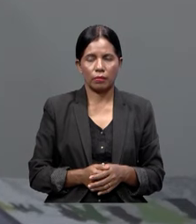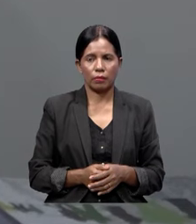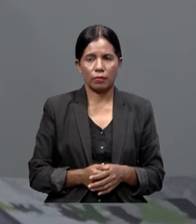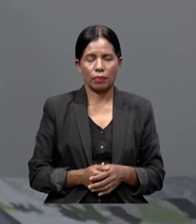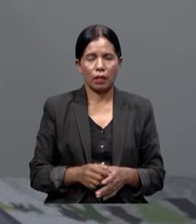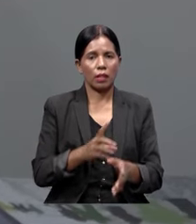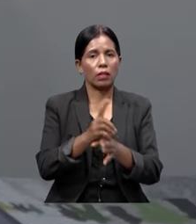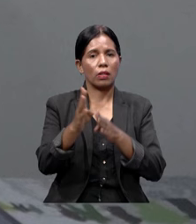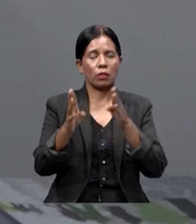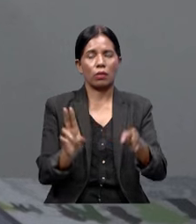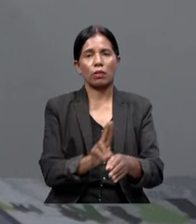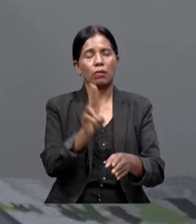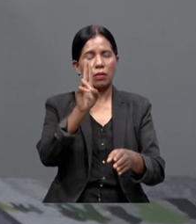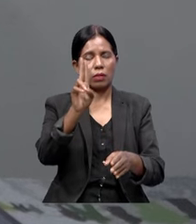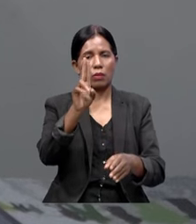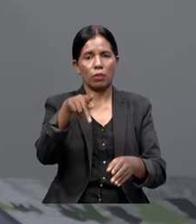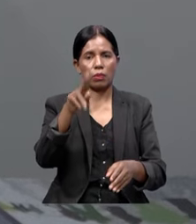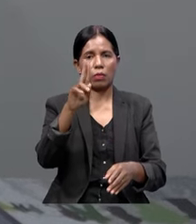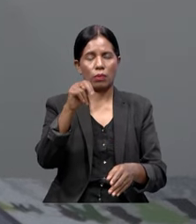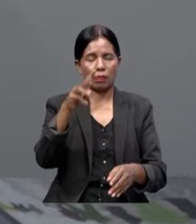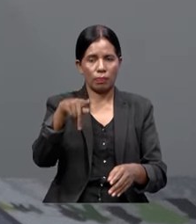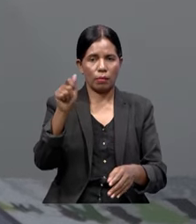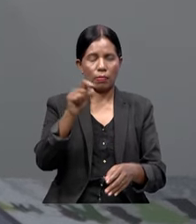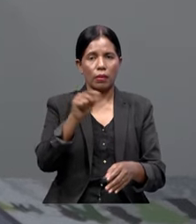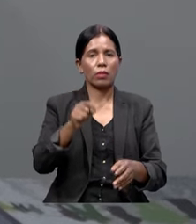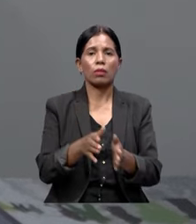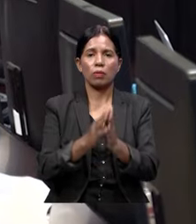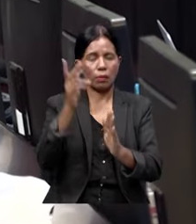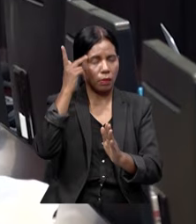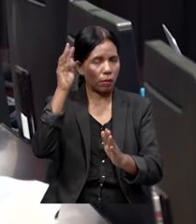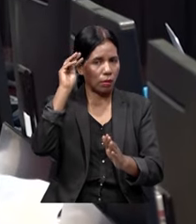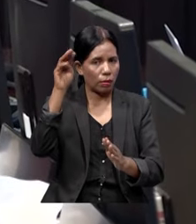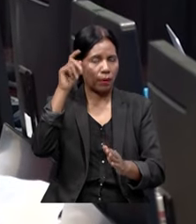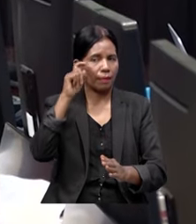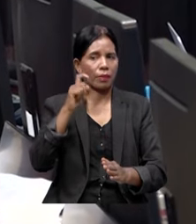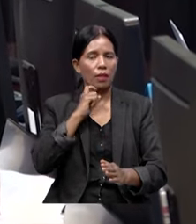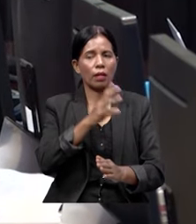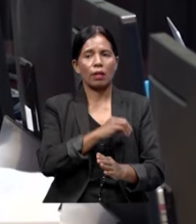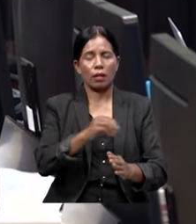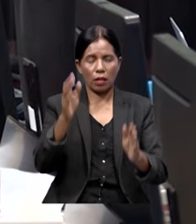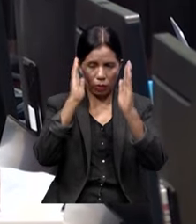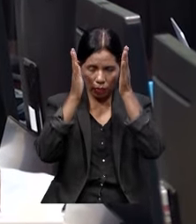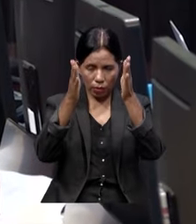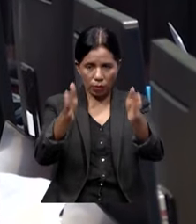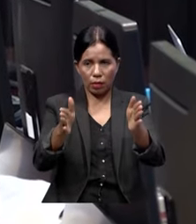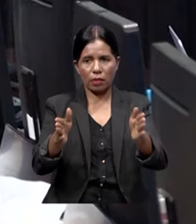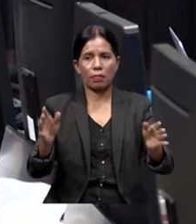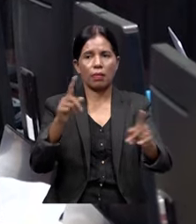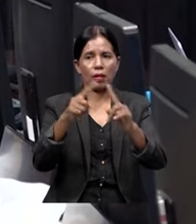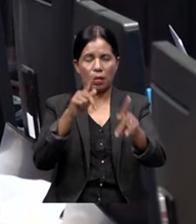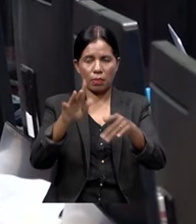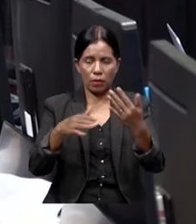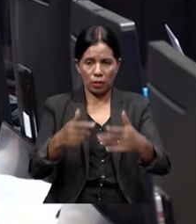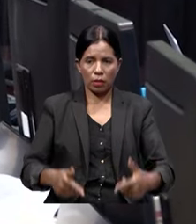Reitor Universidade da Paz, Adolmando Soares Amaral, husuba primeiro-ministro Kairala Xanana Guzmán, a total atenção máxima para o povo de